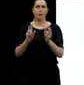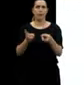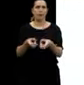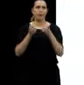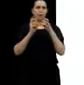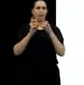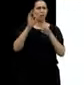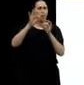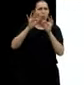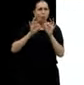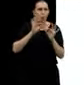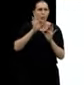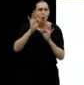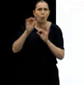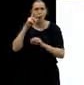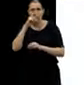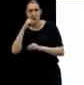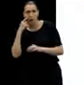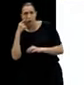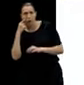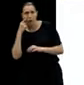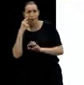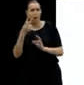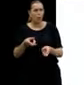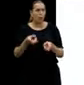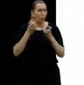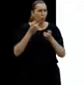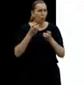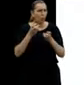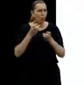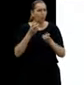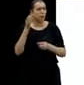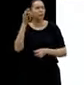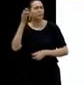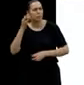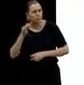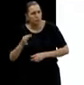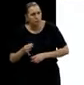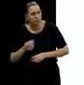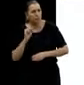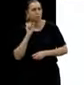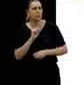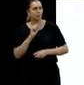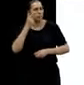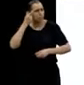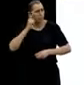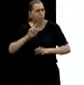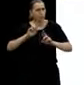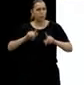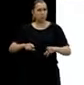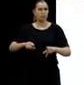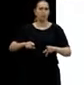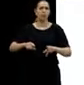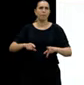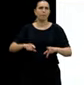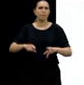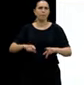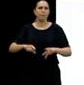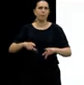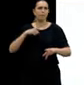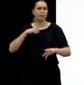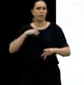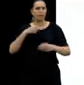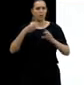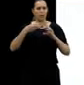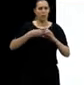essas gotículas amarelas, aonde a gente consegue ter certeza de que ela conseguiu se diferenciar em